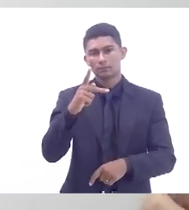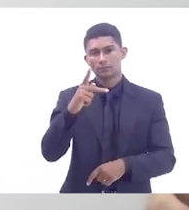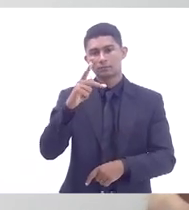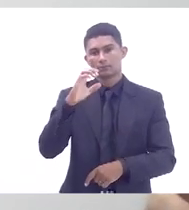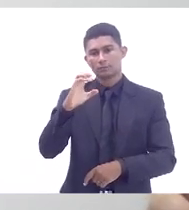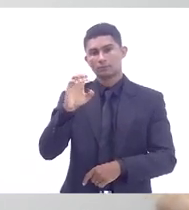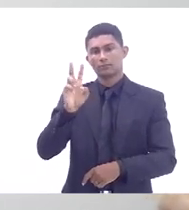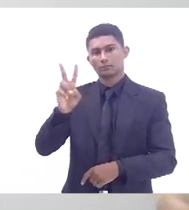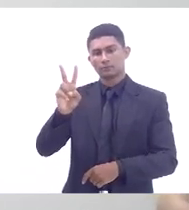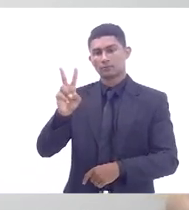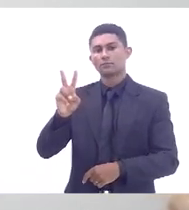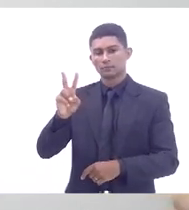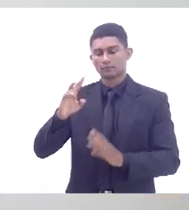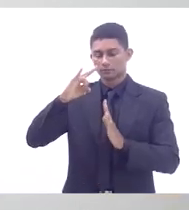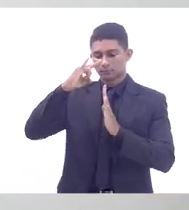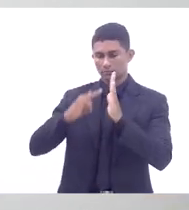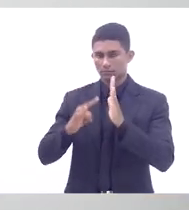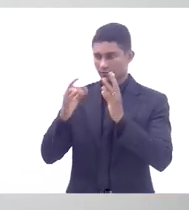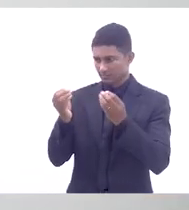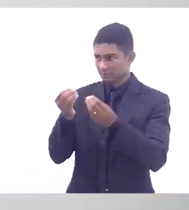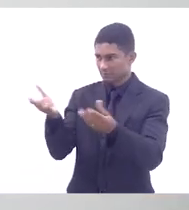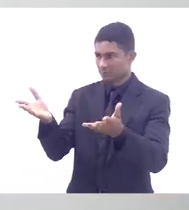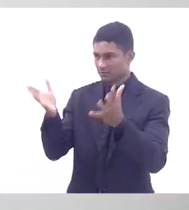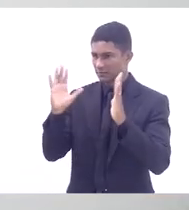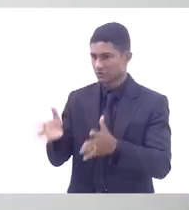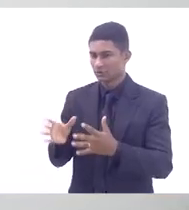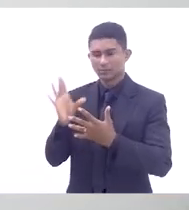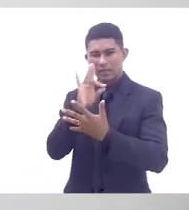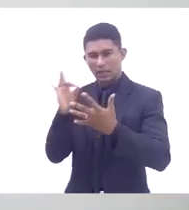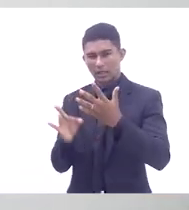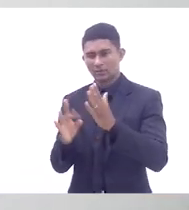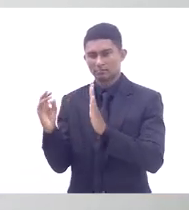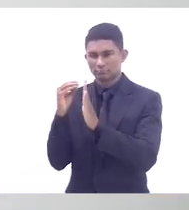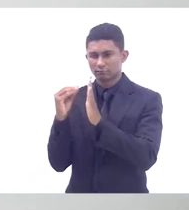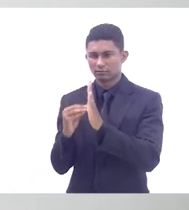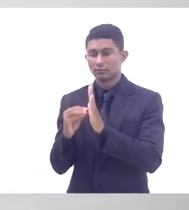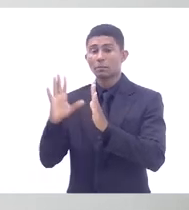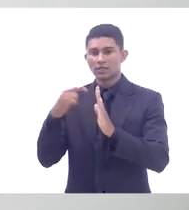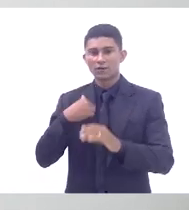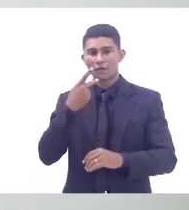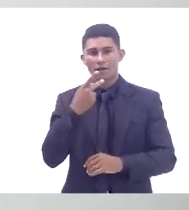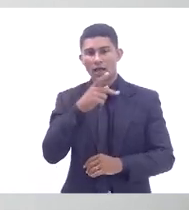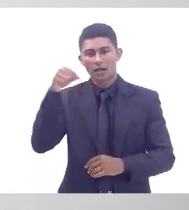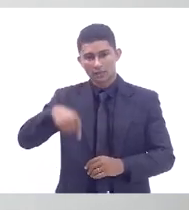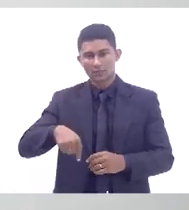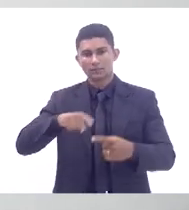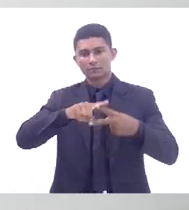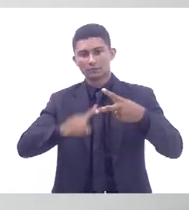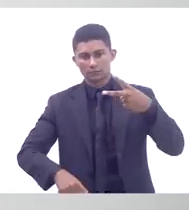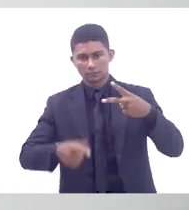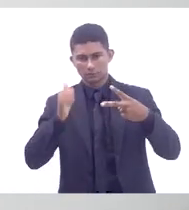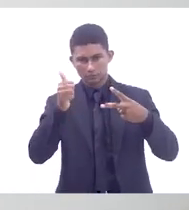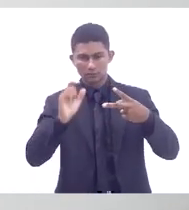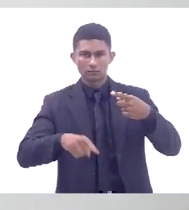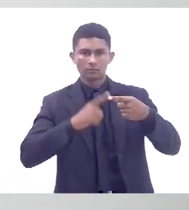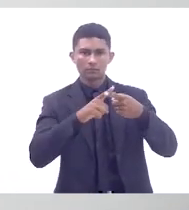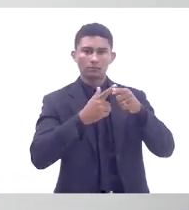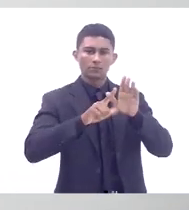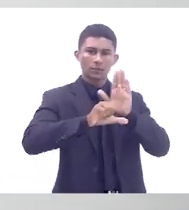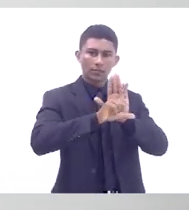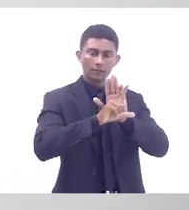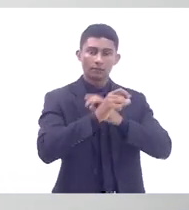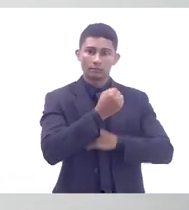mais detalhadamente é um documento sobre as necessidades mas vou colocar: aqui a lei